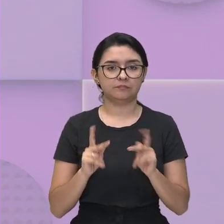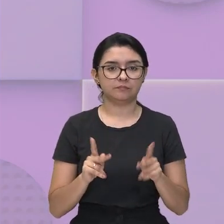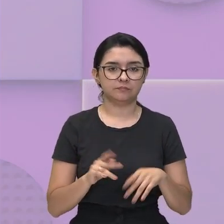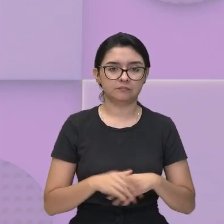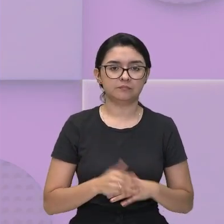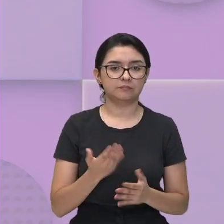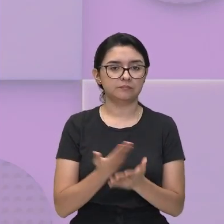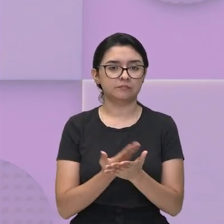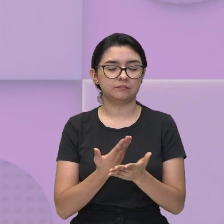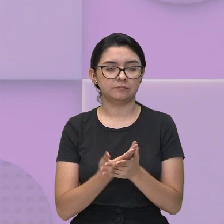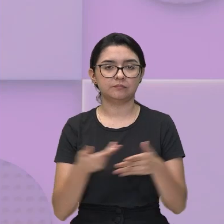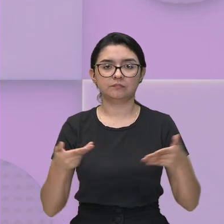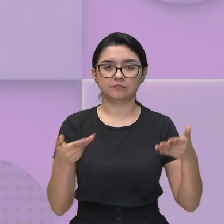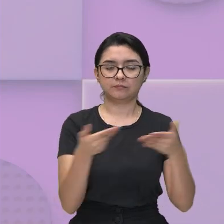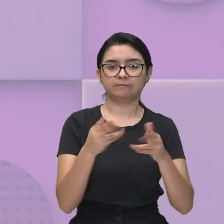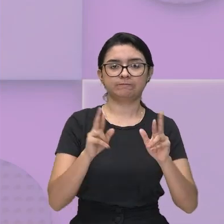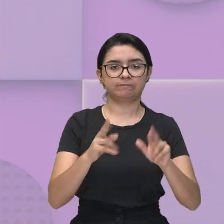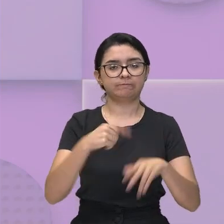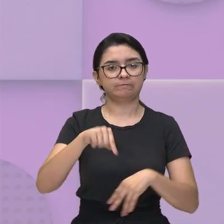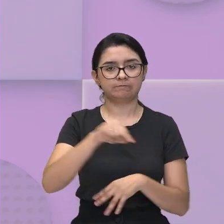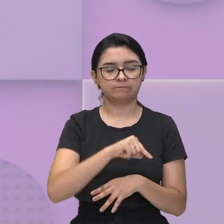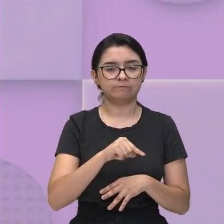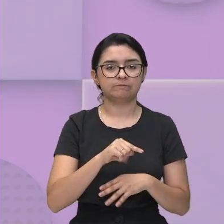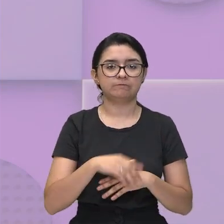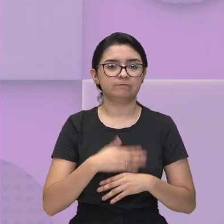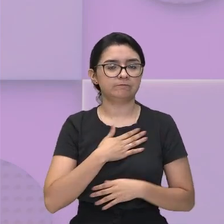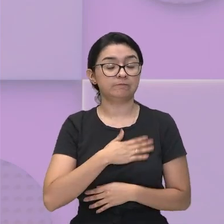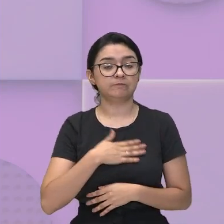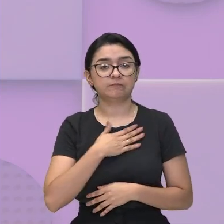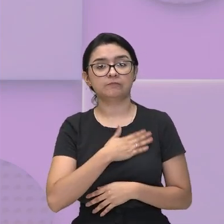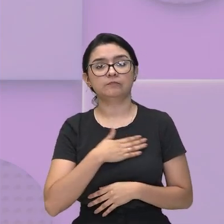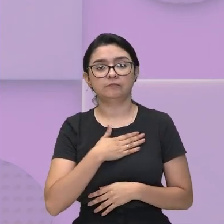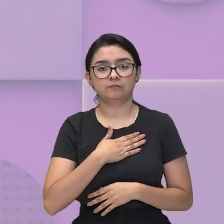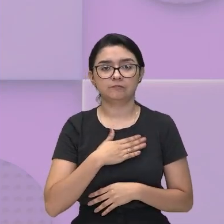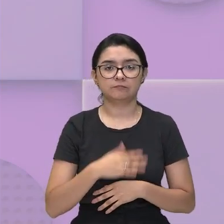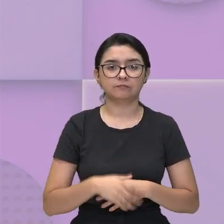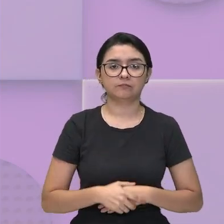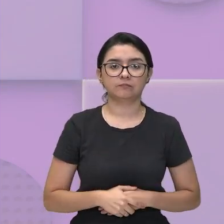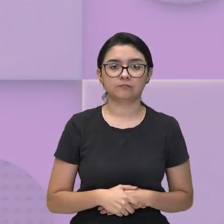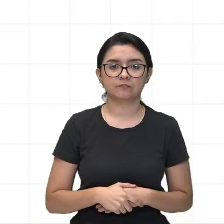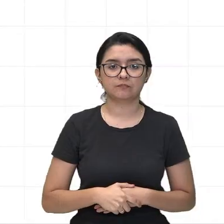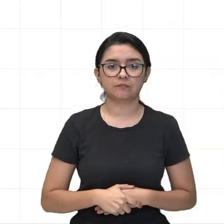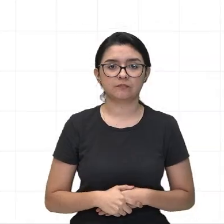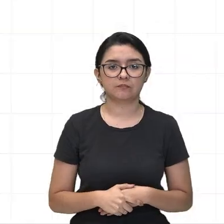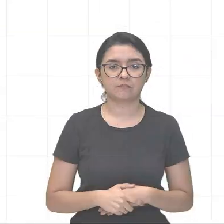Essa foi a nossa aula de hoje, espero que todos tenham gostado e até a próxima.